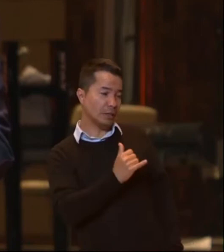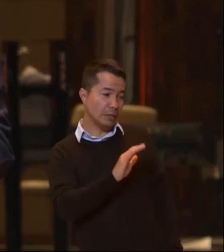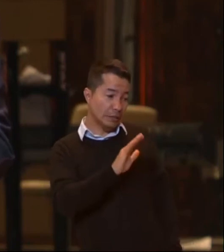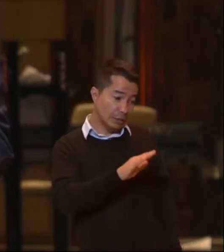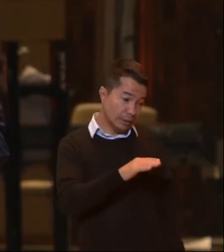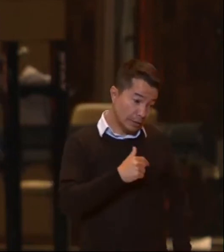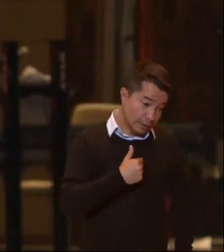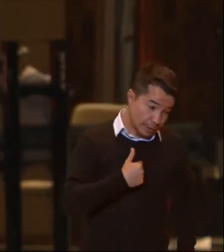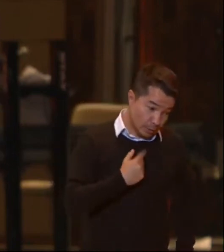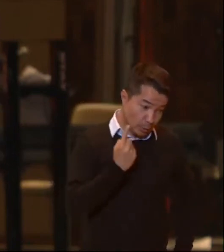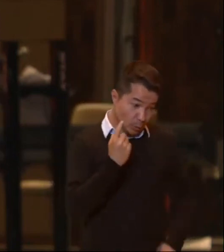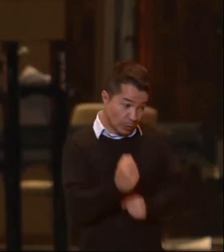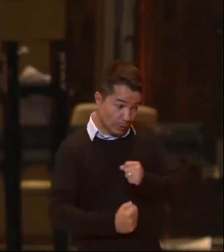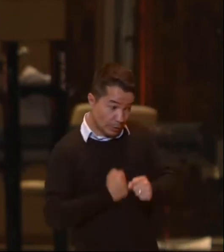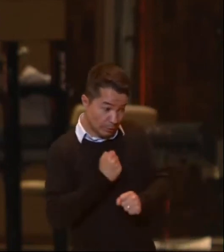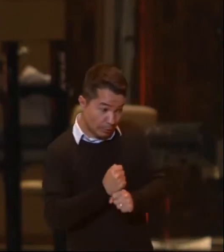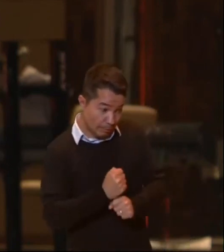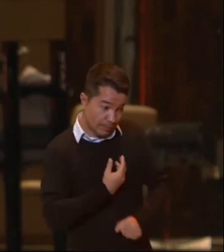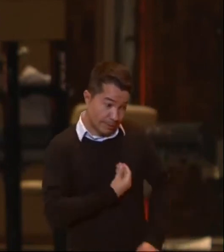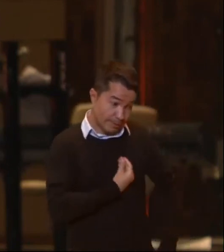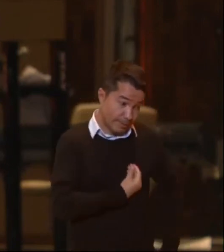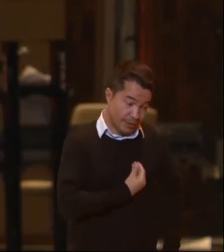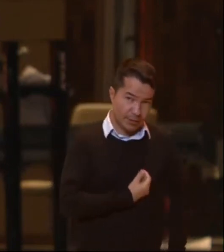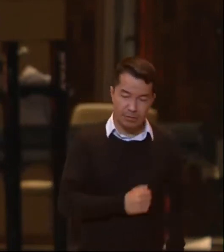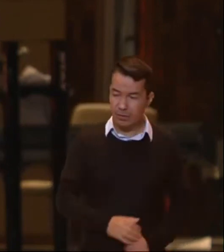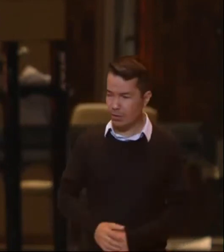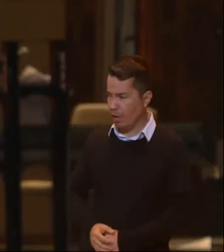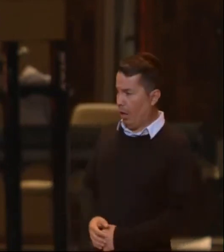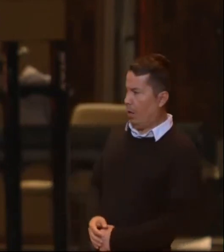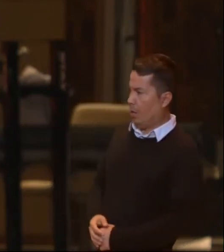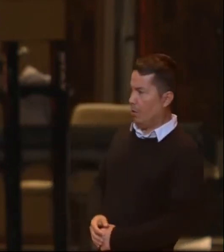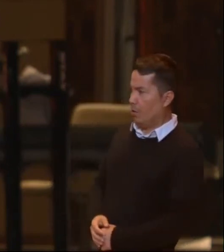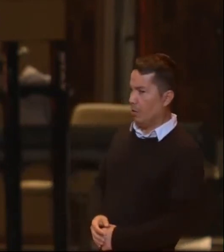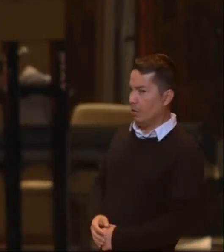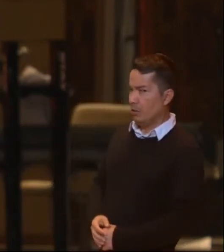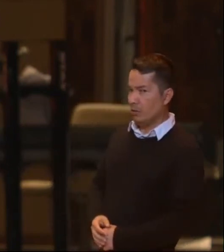vida, você seja o primeiro a dizer: vou abençoar você,